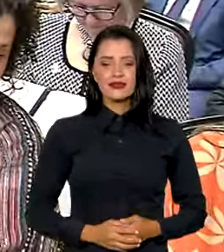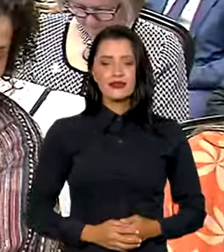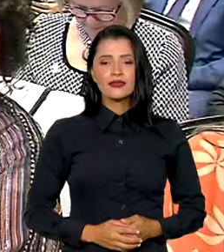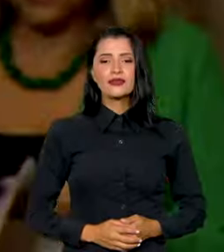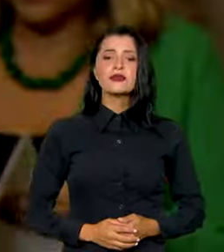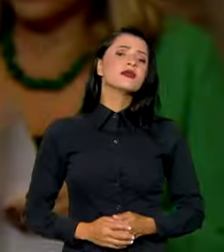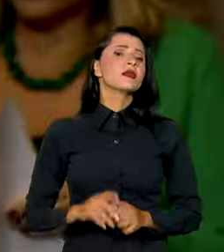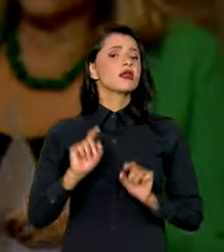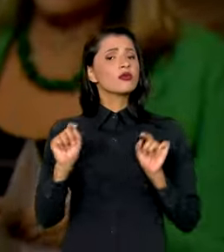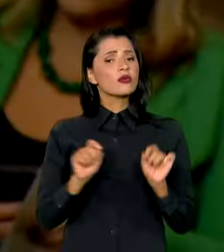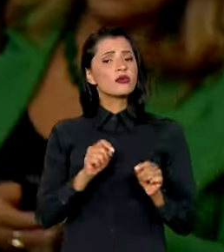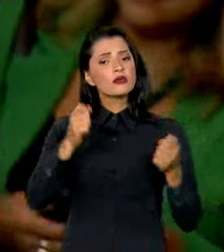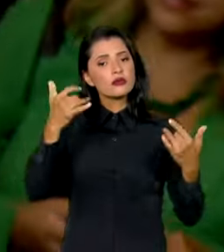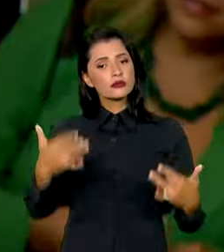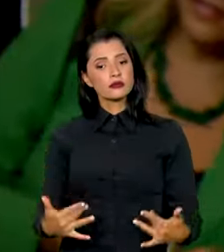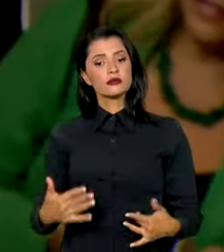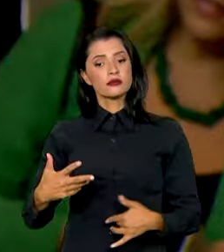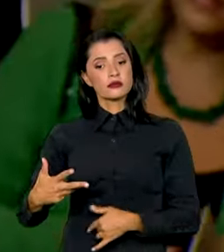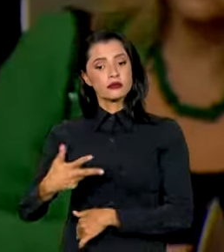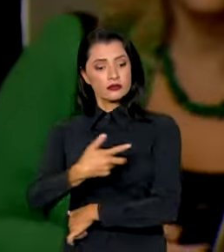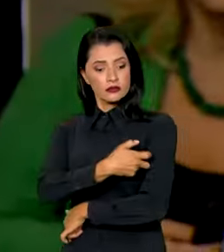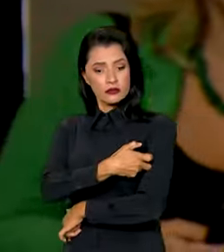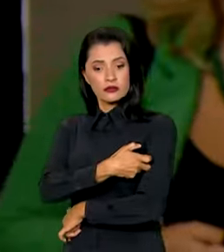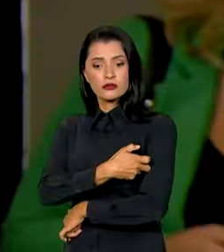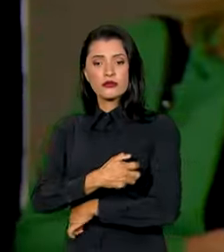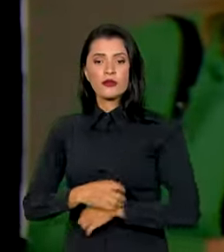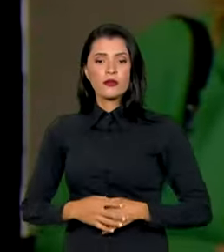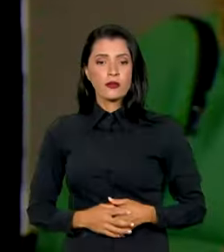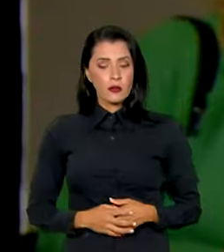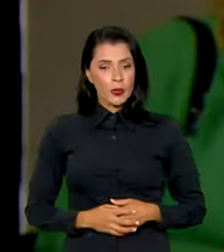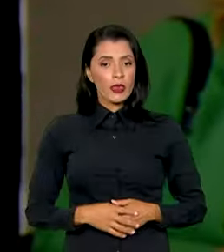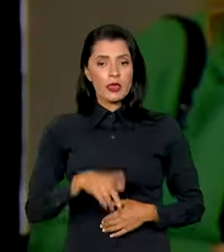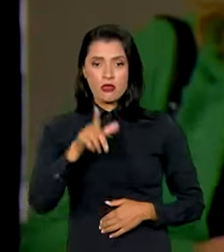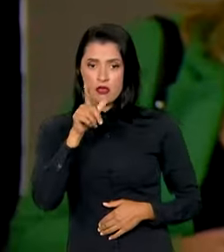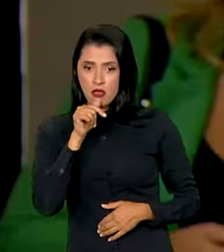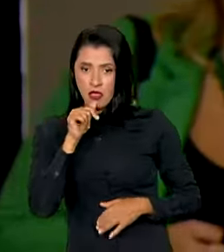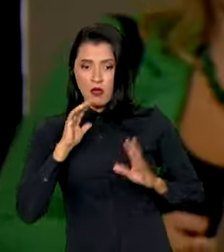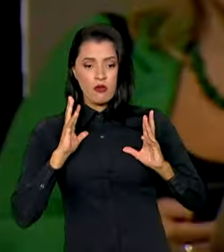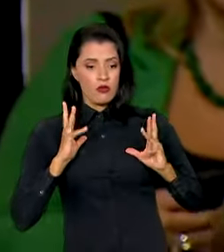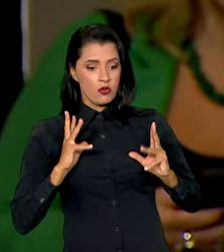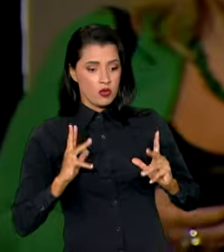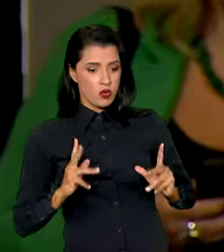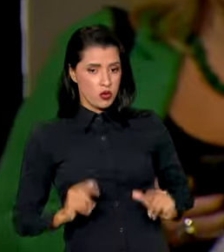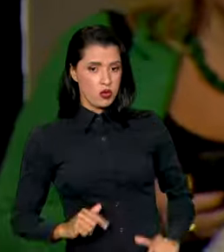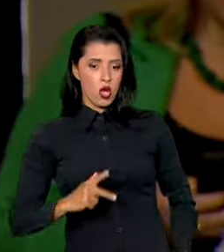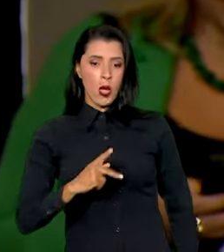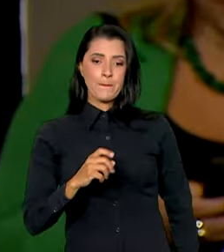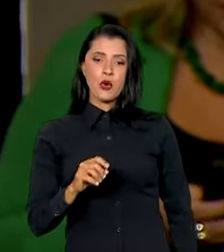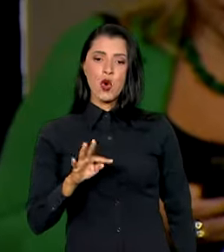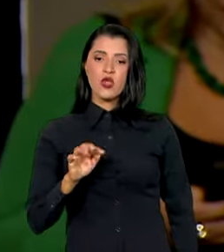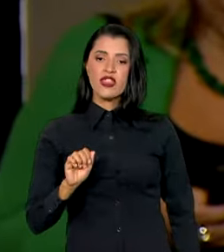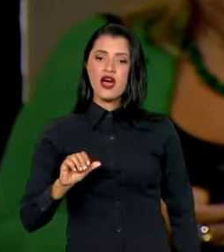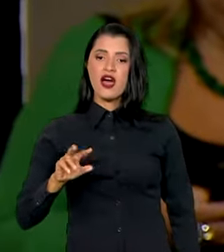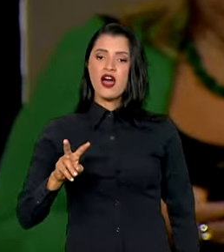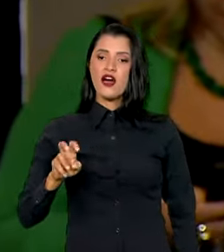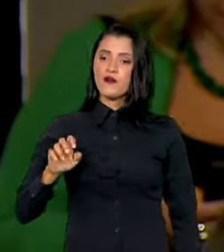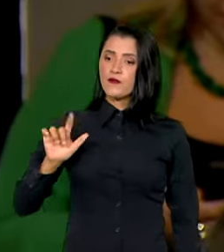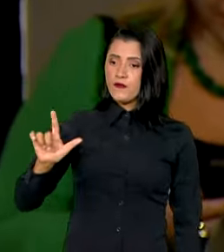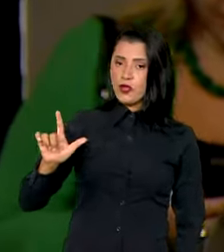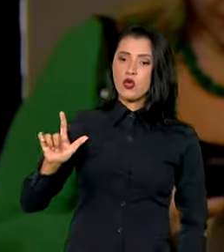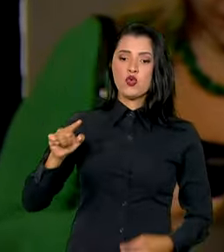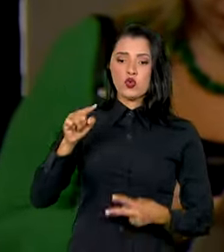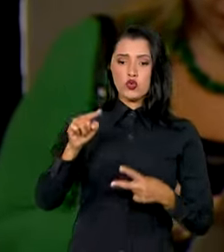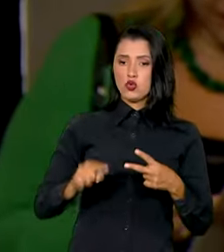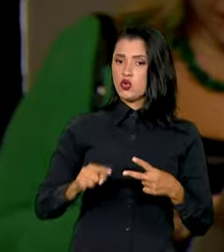que diz que a vacina e a água potável foram as duas grandes, os dois